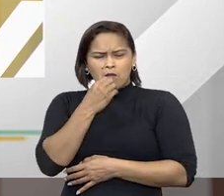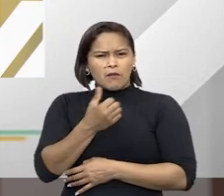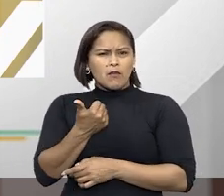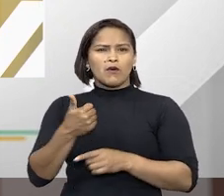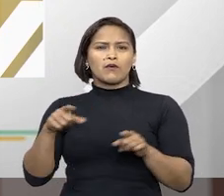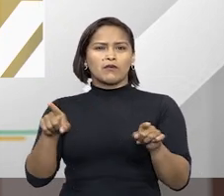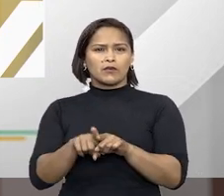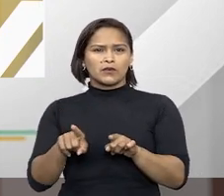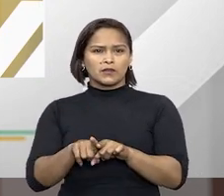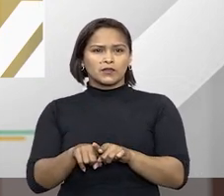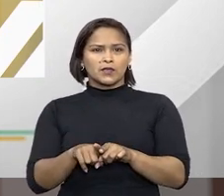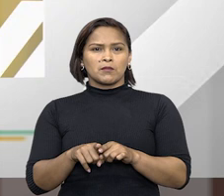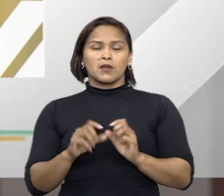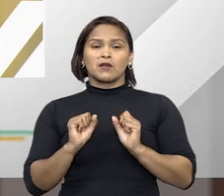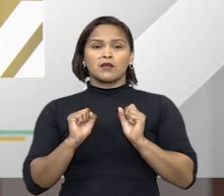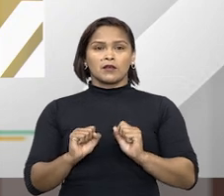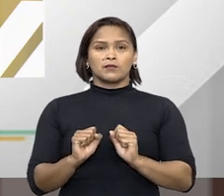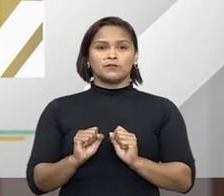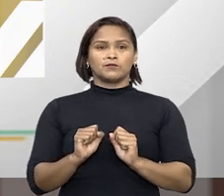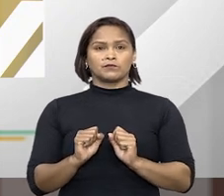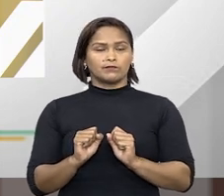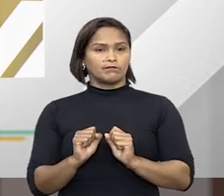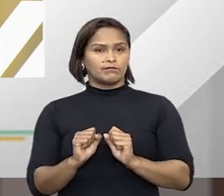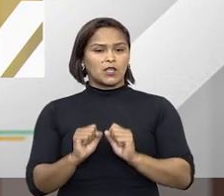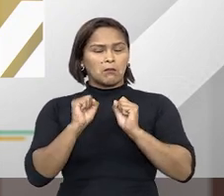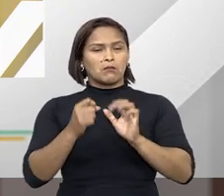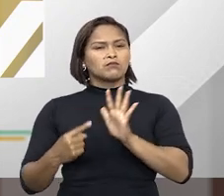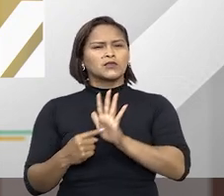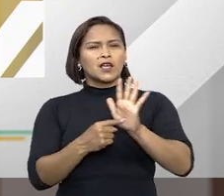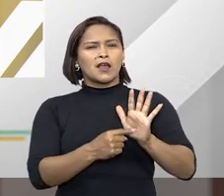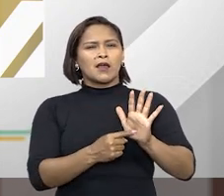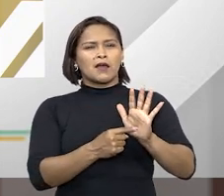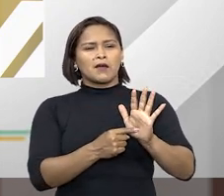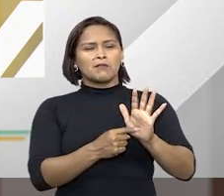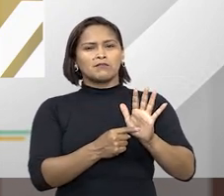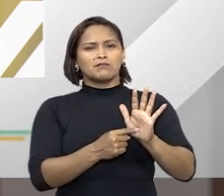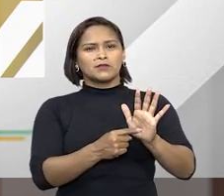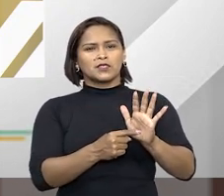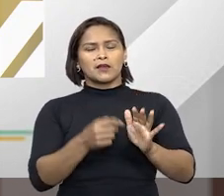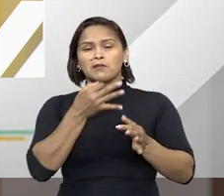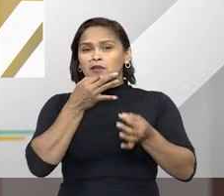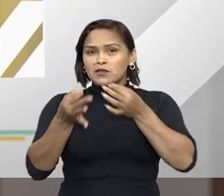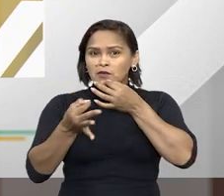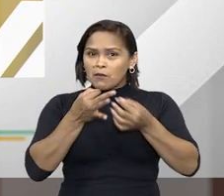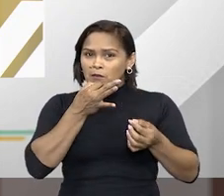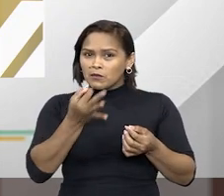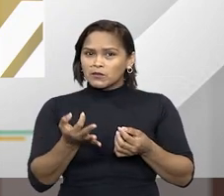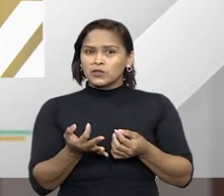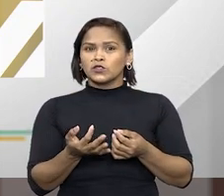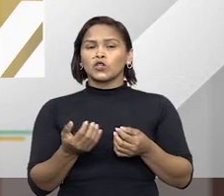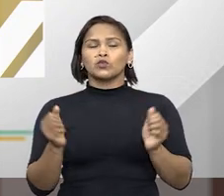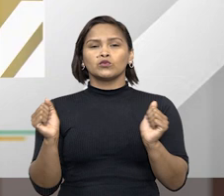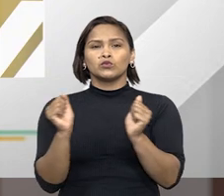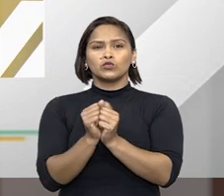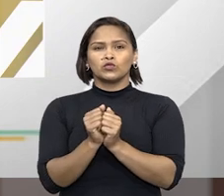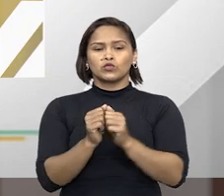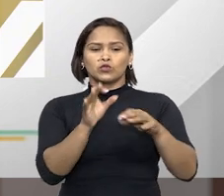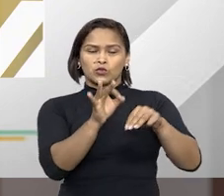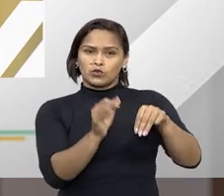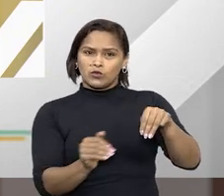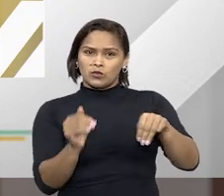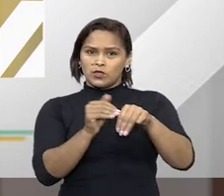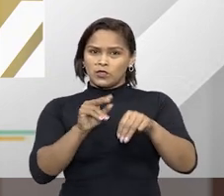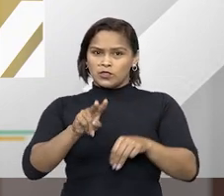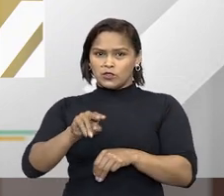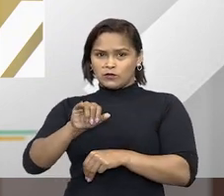por poder apresentar as minhas opiniões juntamente com o ministro